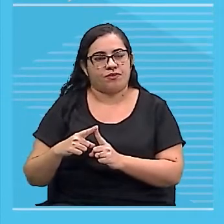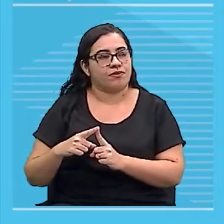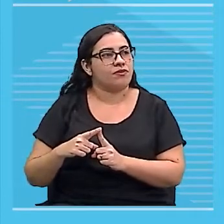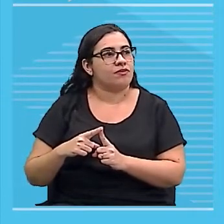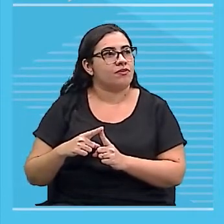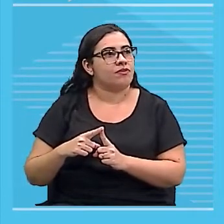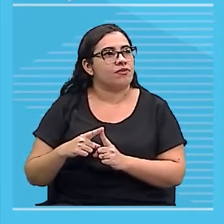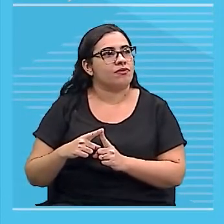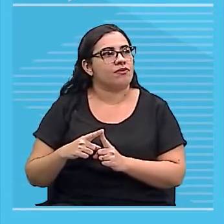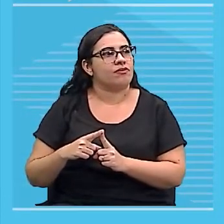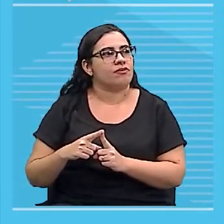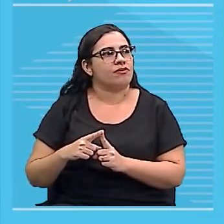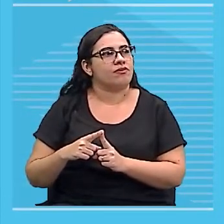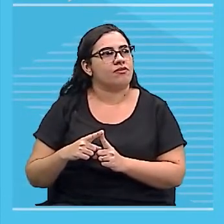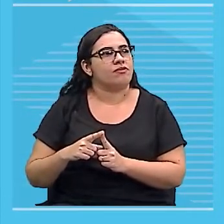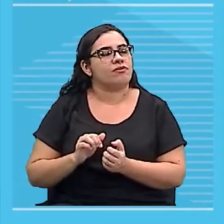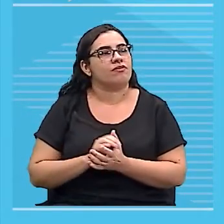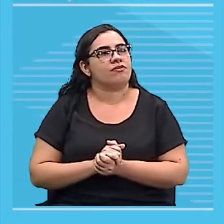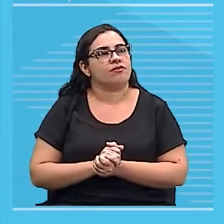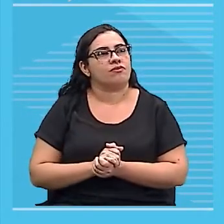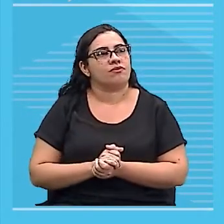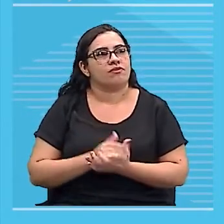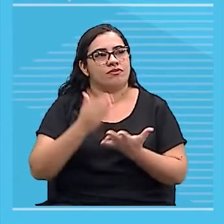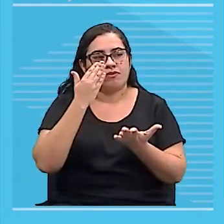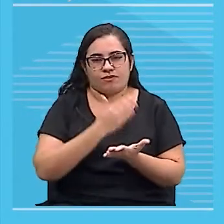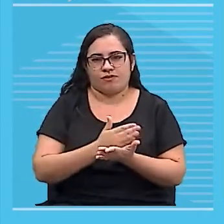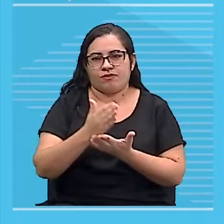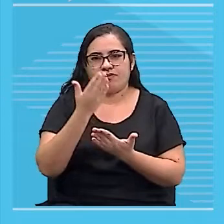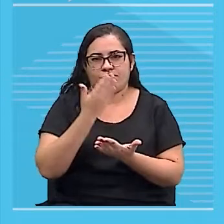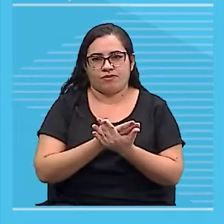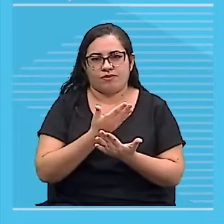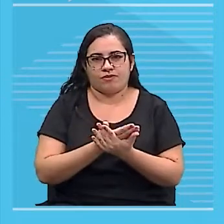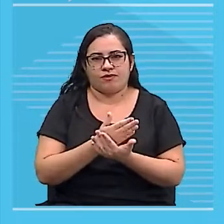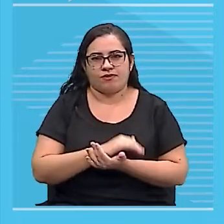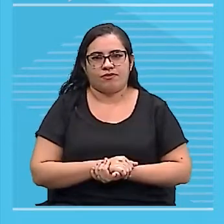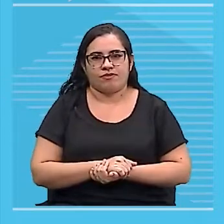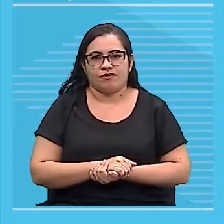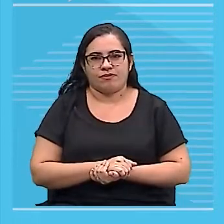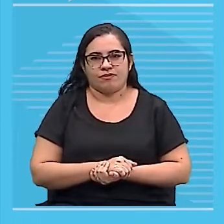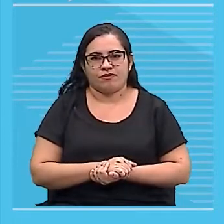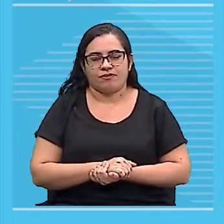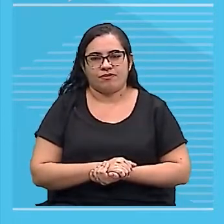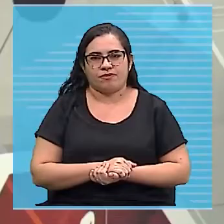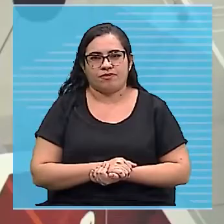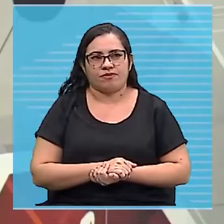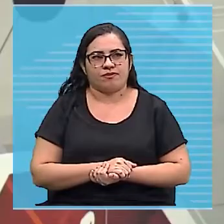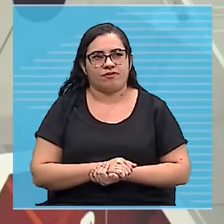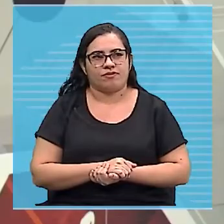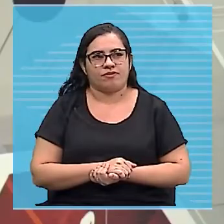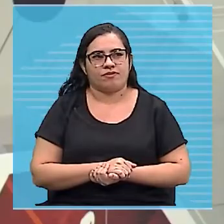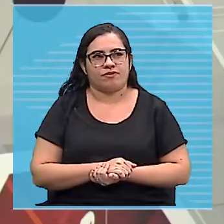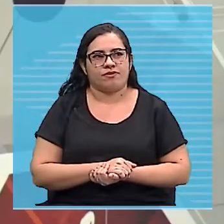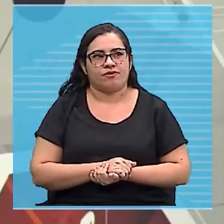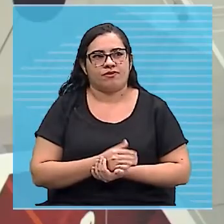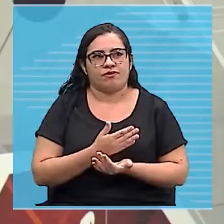deles, tá bom? Para começar a nossa aula, jovens, pode fechar a telinha para mim, Fernando. Vamos